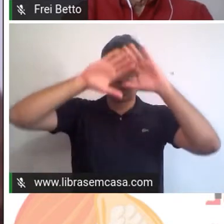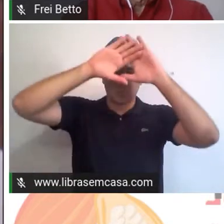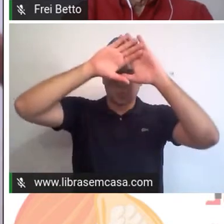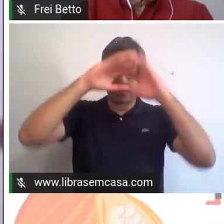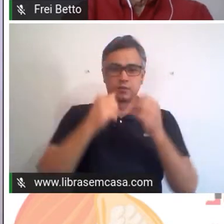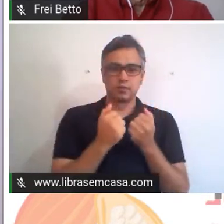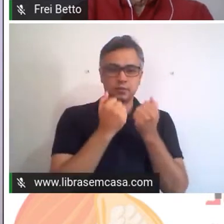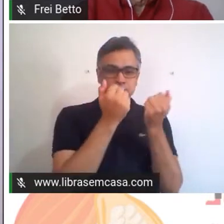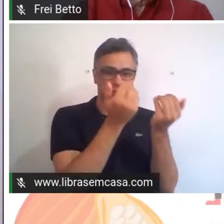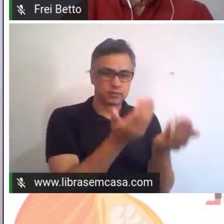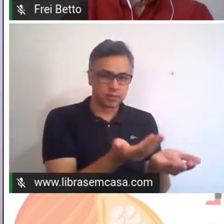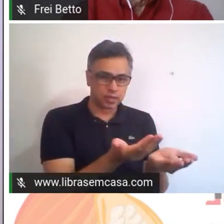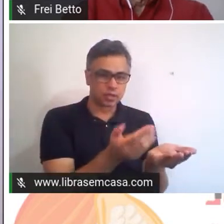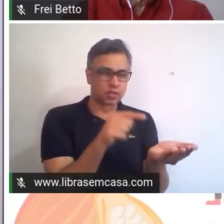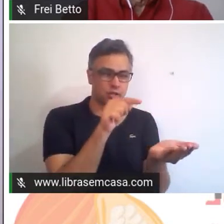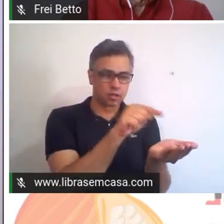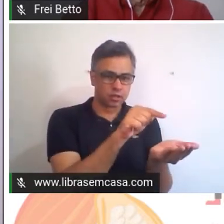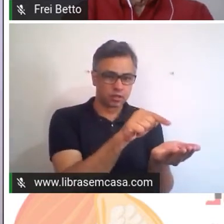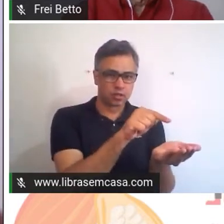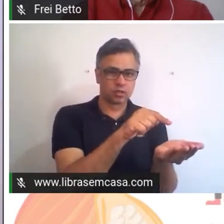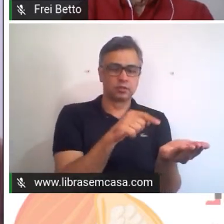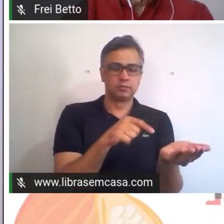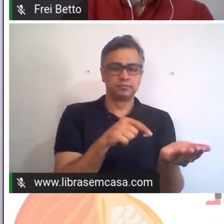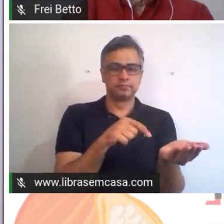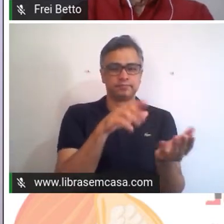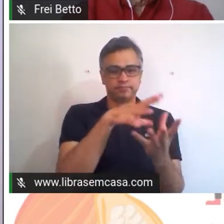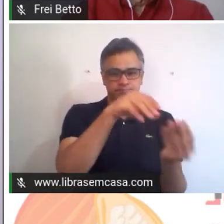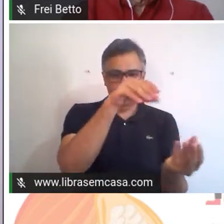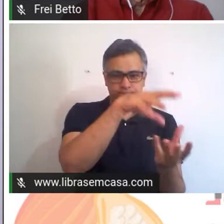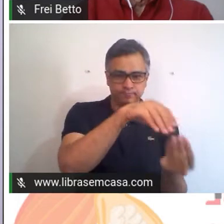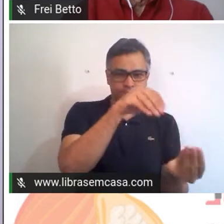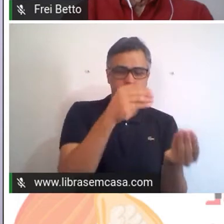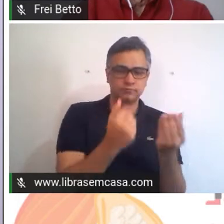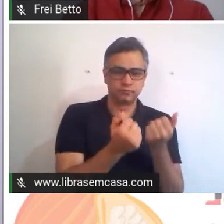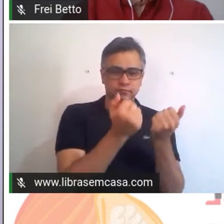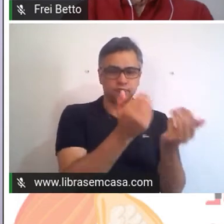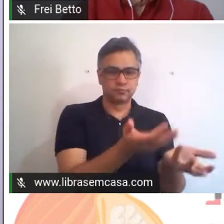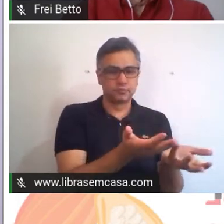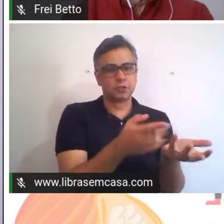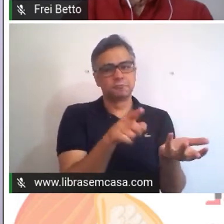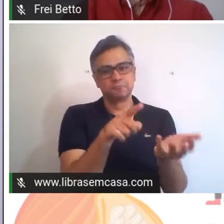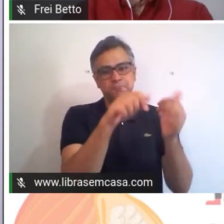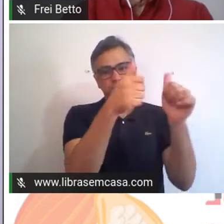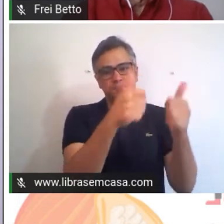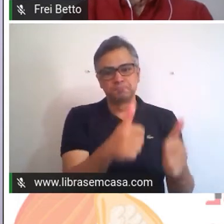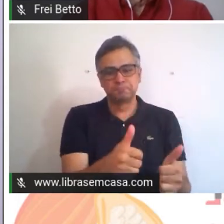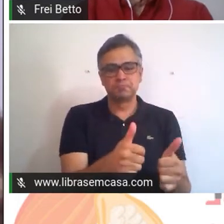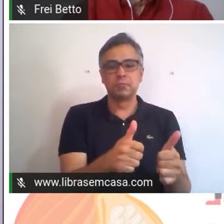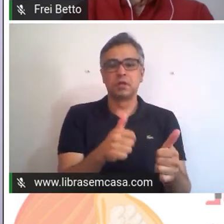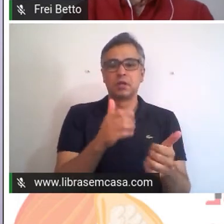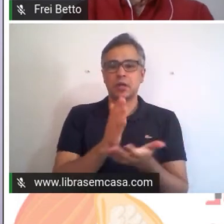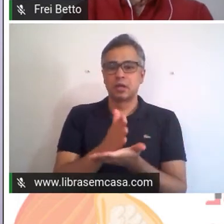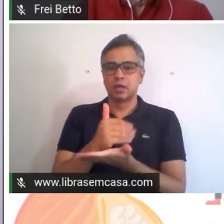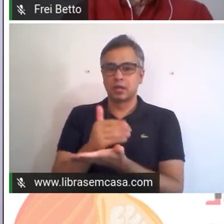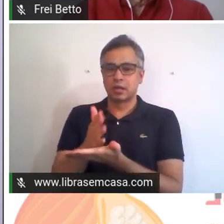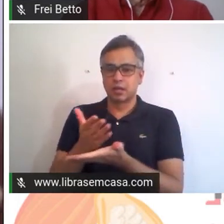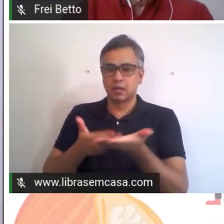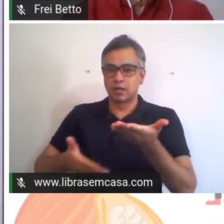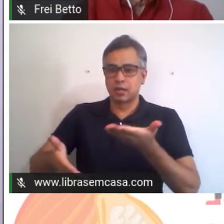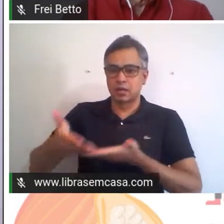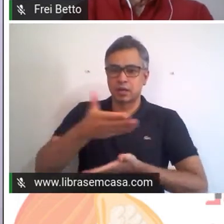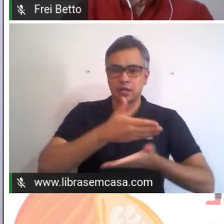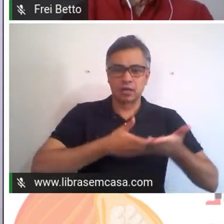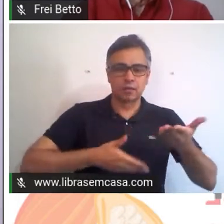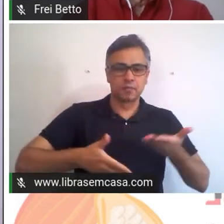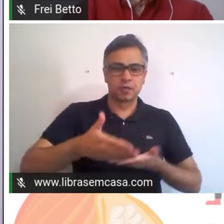vodum, encantado, e necessariamente repartir entre todas as pessoas, iniciadas ou não, próximas